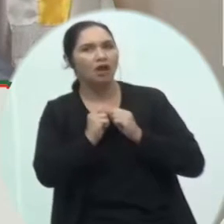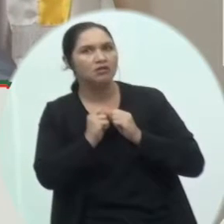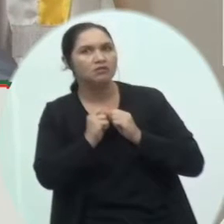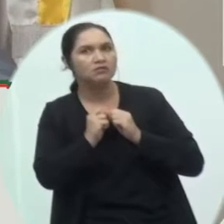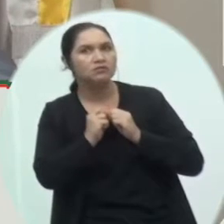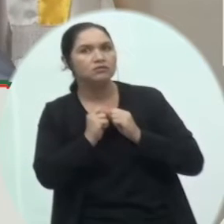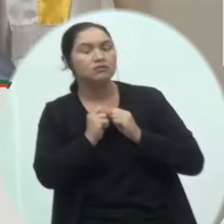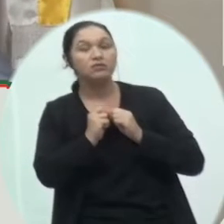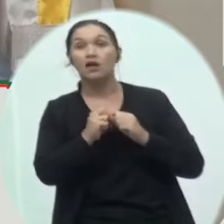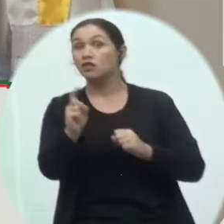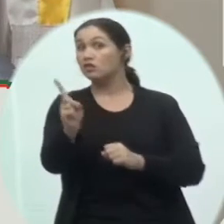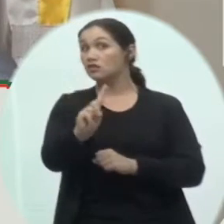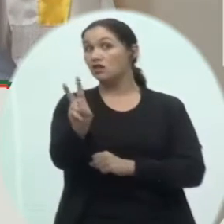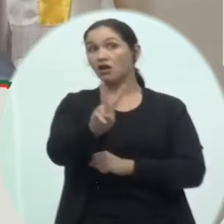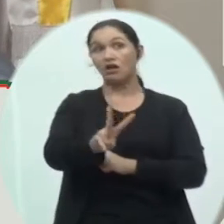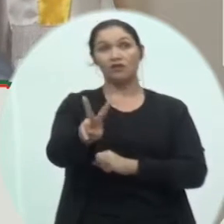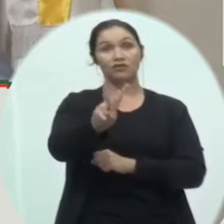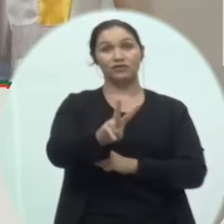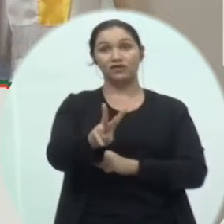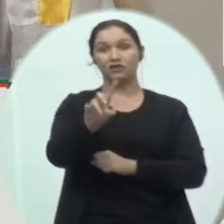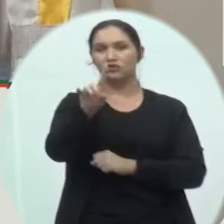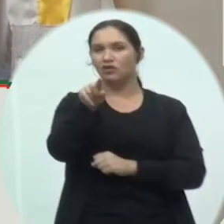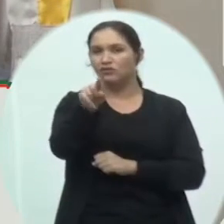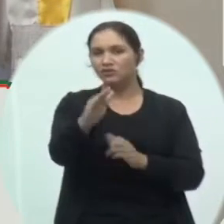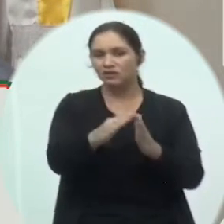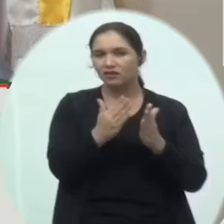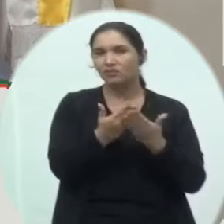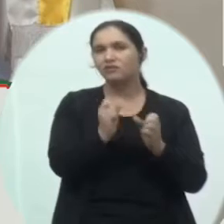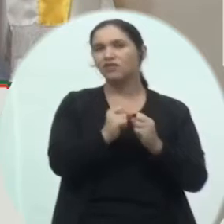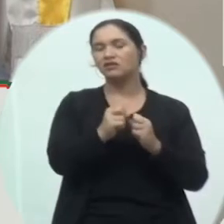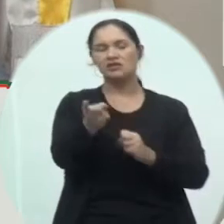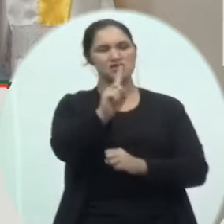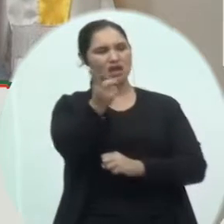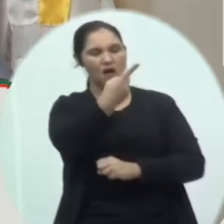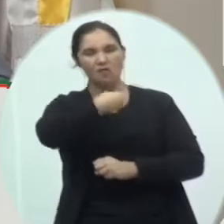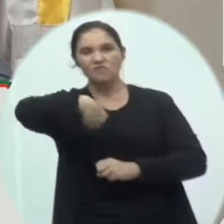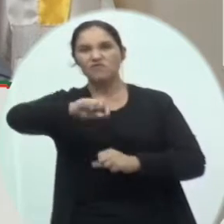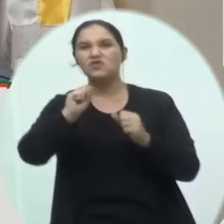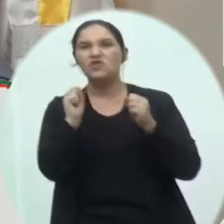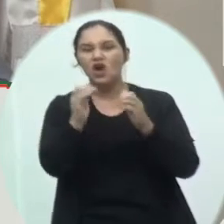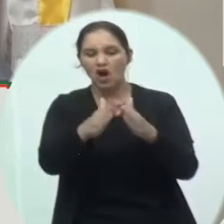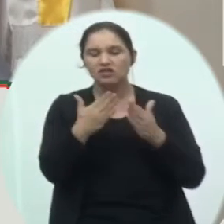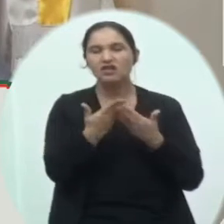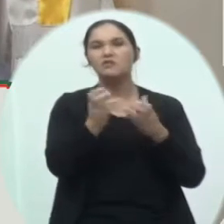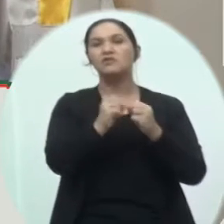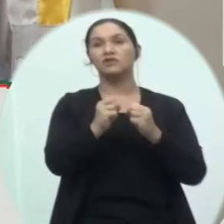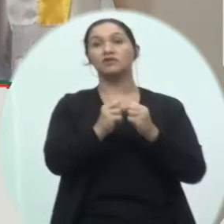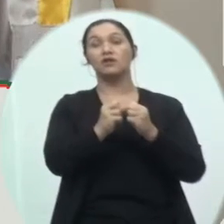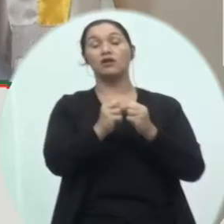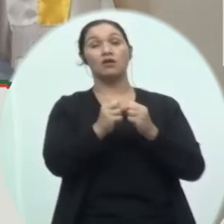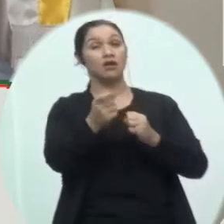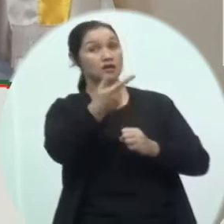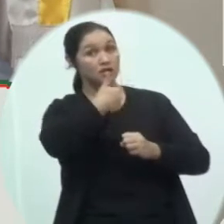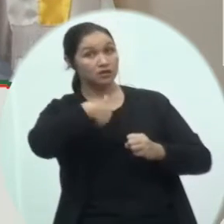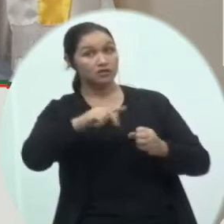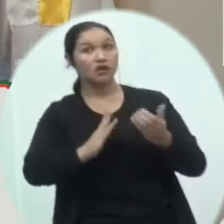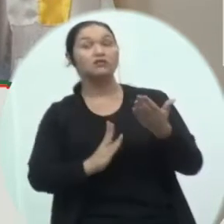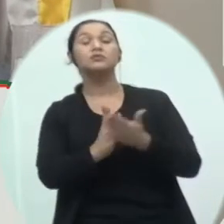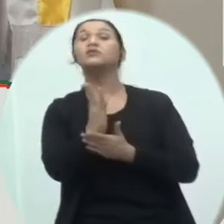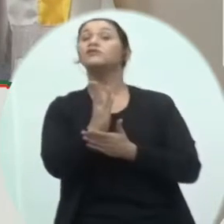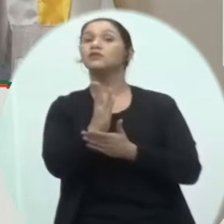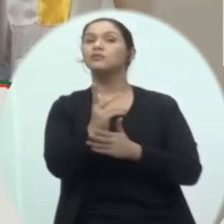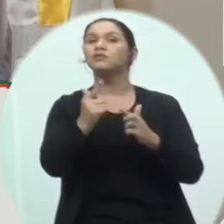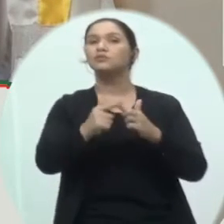Vereador Toninho, não é o senhor que faz. Todos nós fazemos. Todos nós fazemos. Essa casa aprova, porque é trabalho dessa casa.